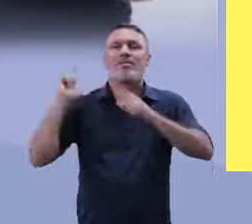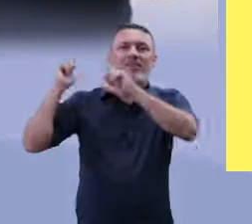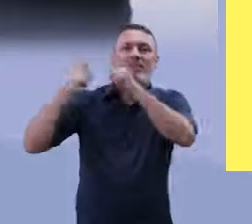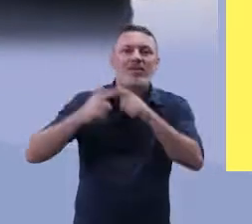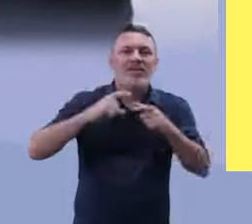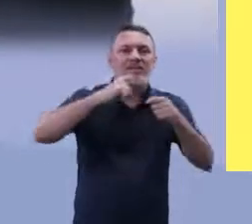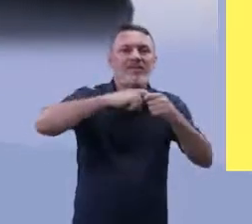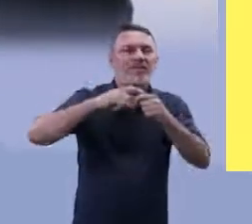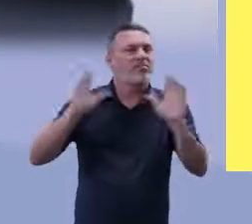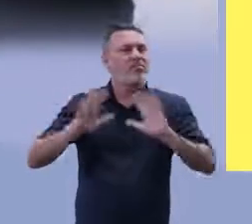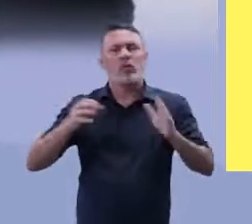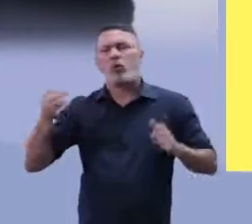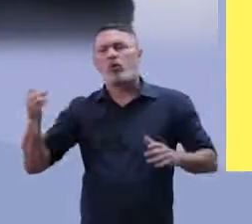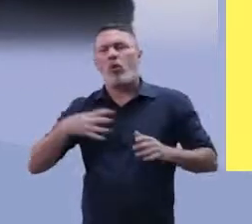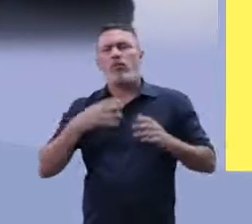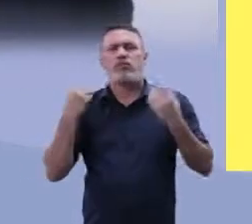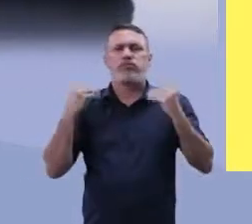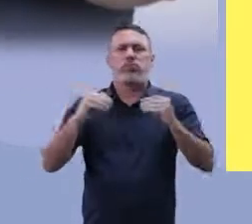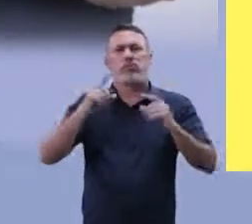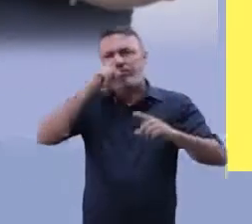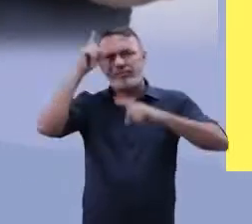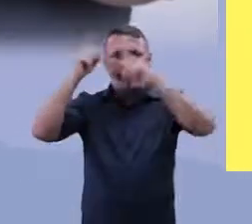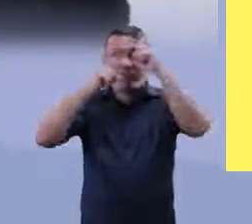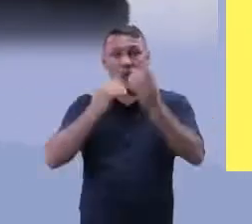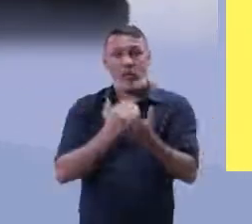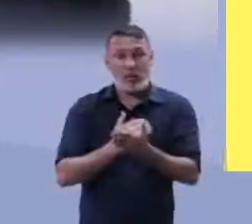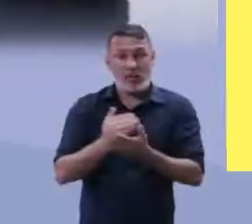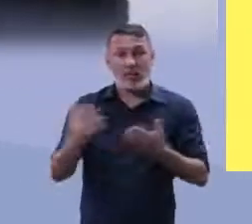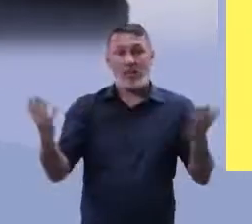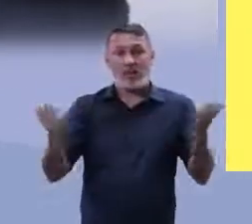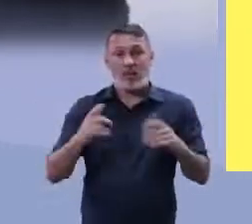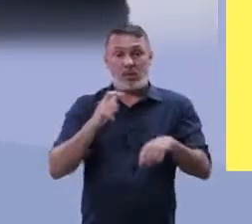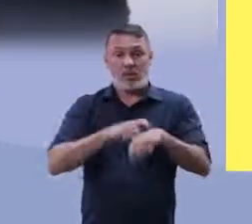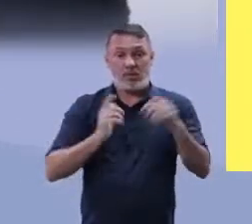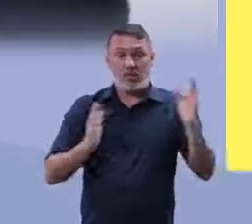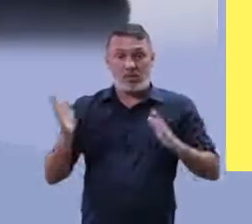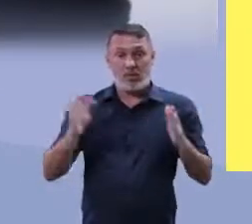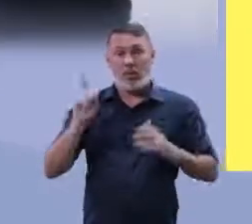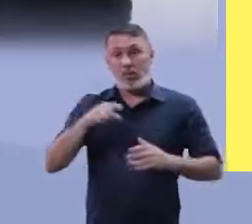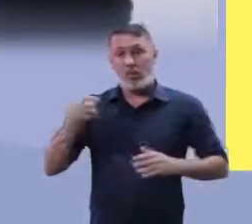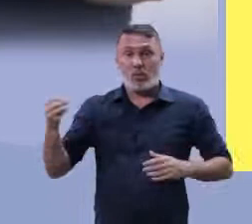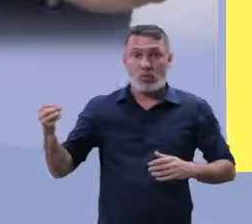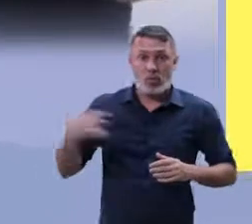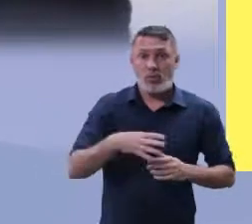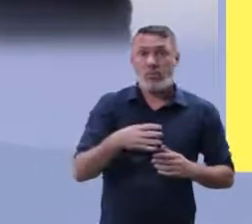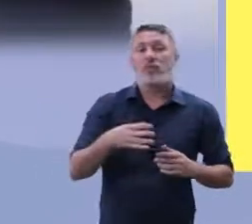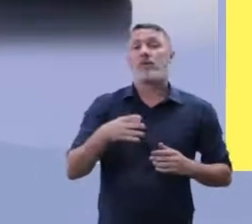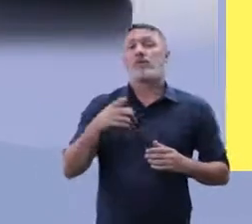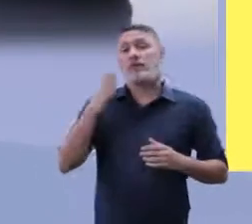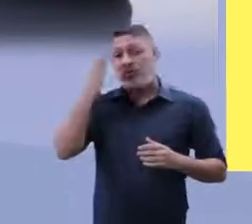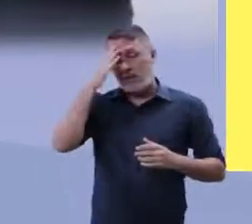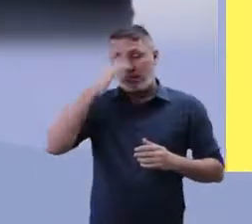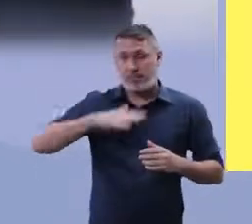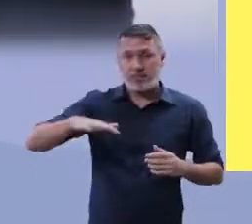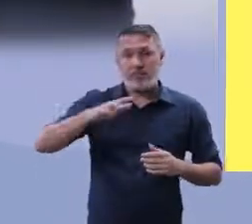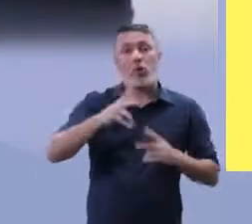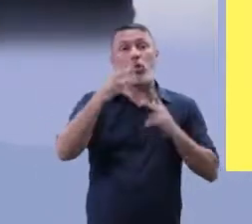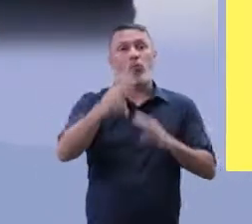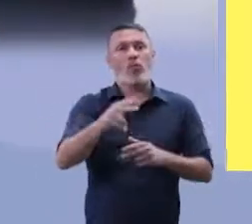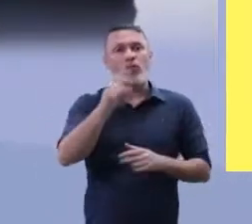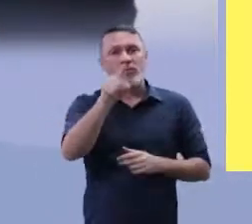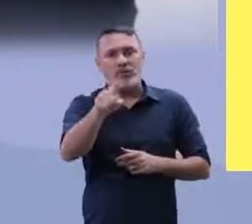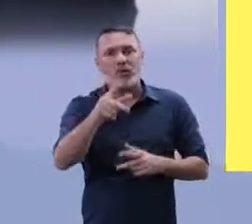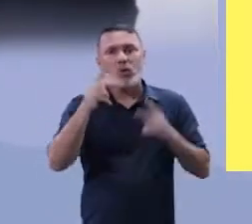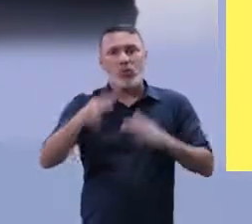dos vínculos, totalmente nova. A partir de agora, totalmente você,